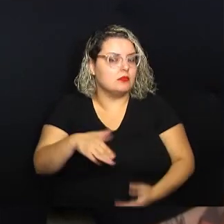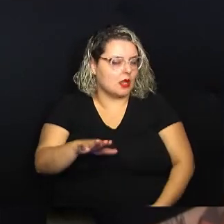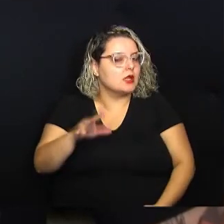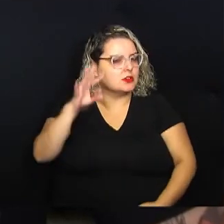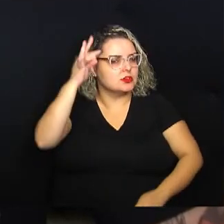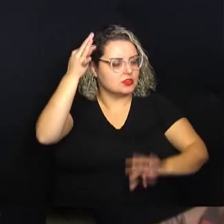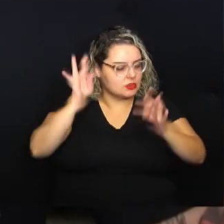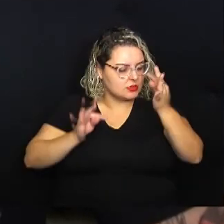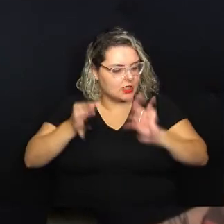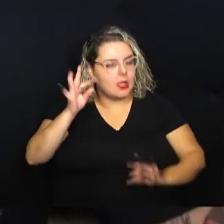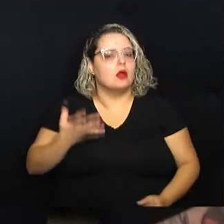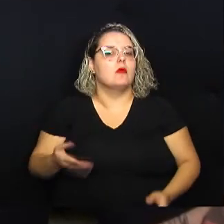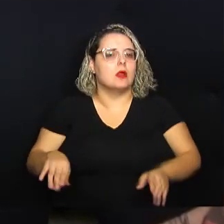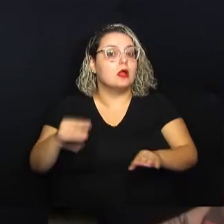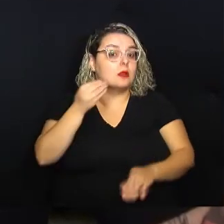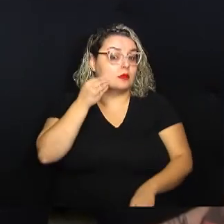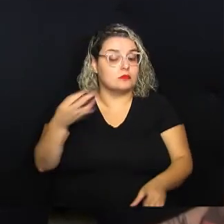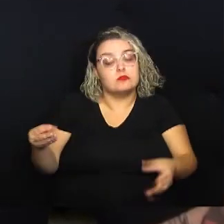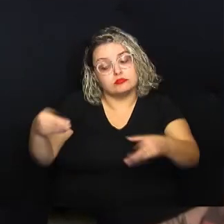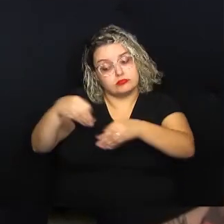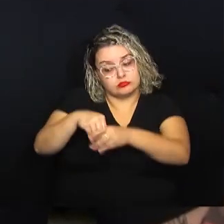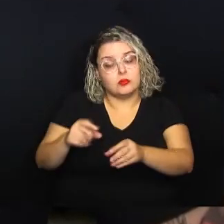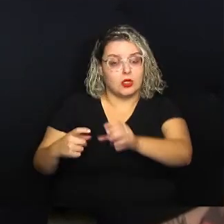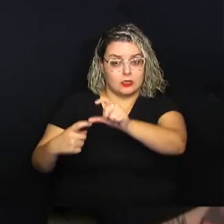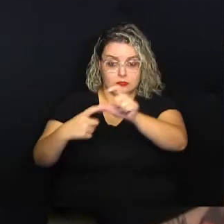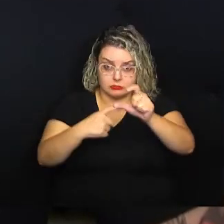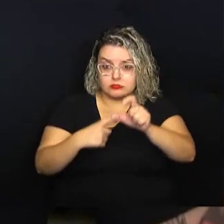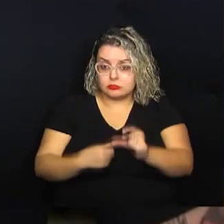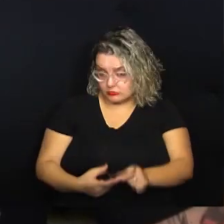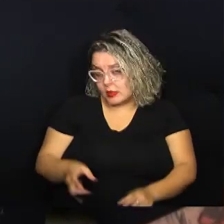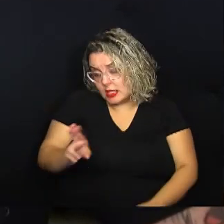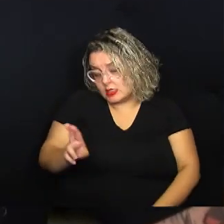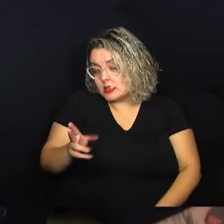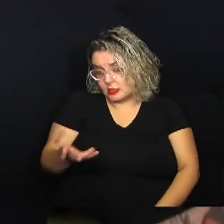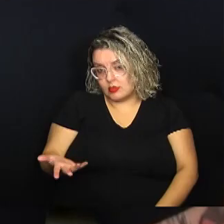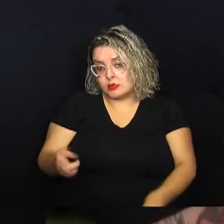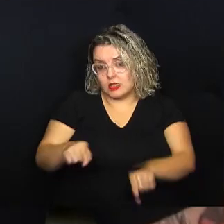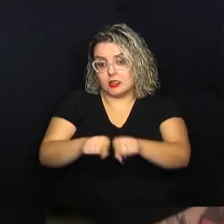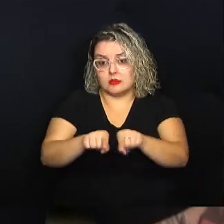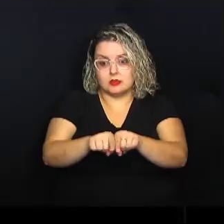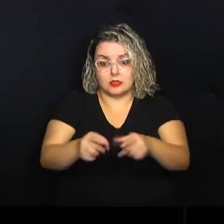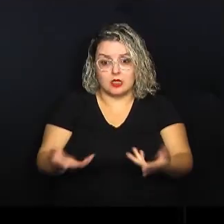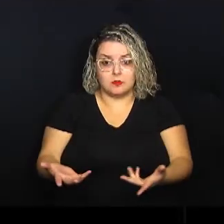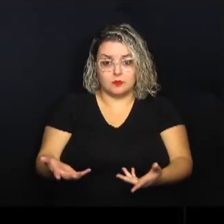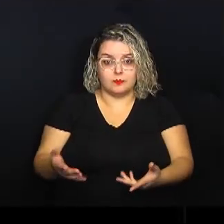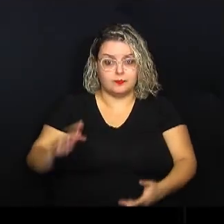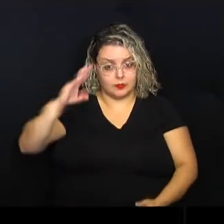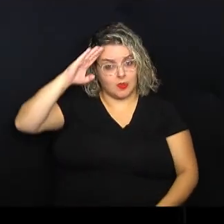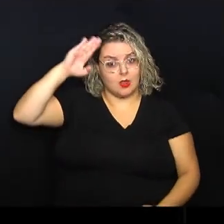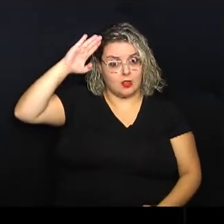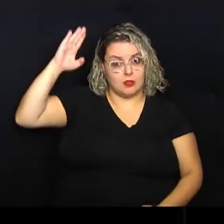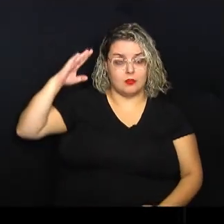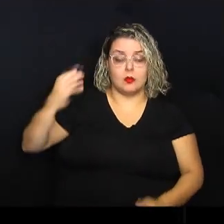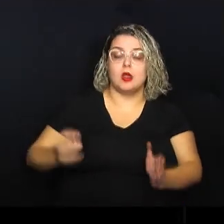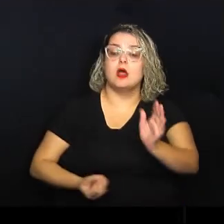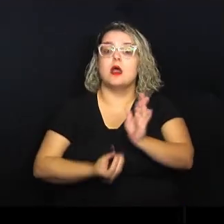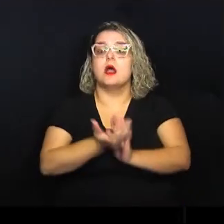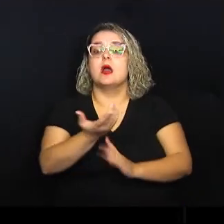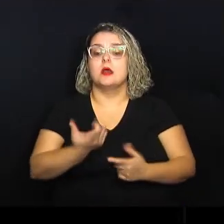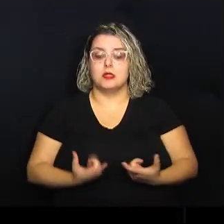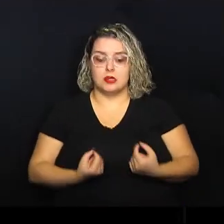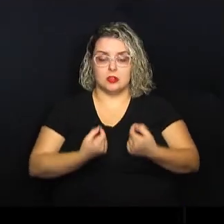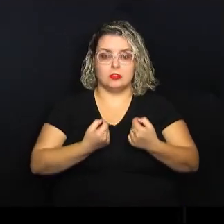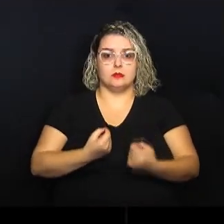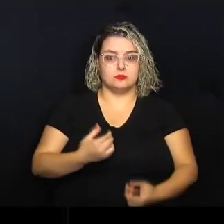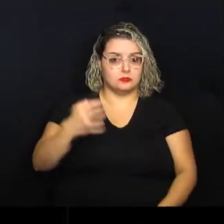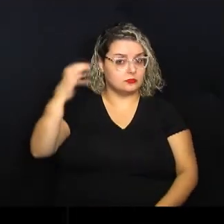tentou trazer isso junto no quadrinho para também poder ser usado na parte acadêmica. O surgimento do câncer na região